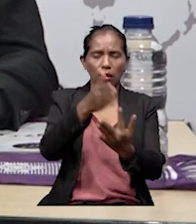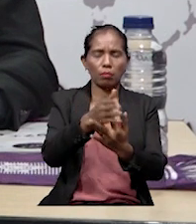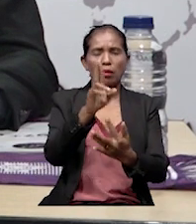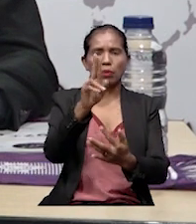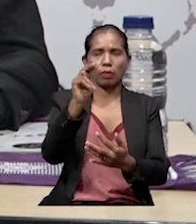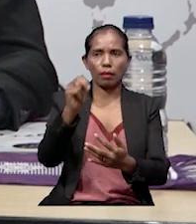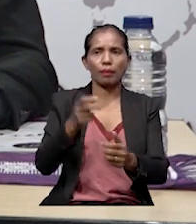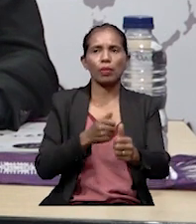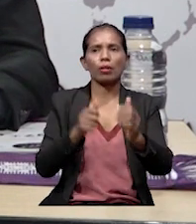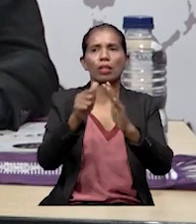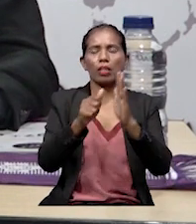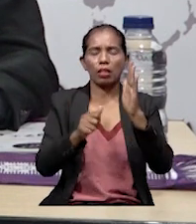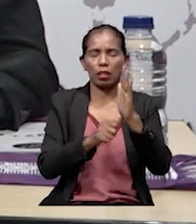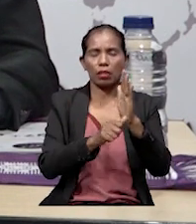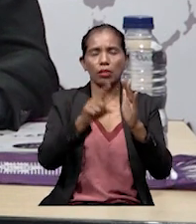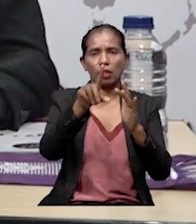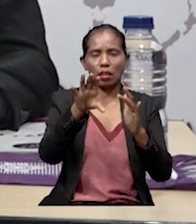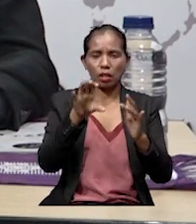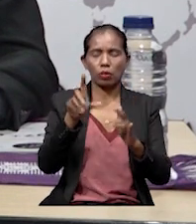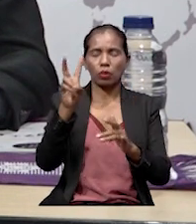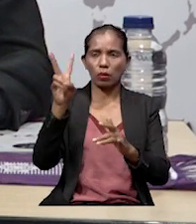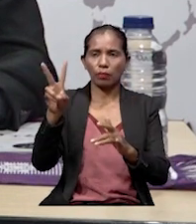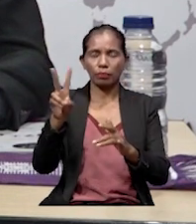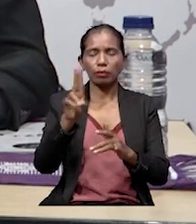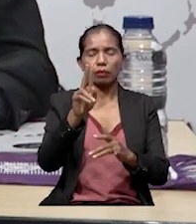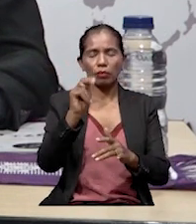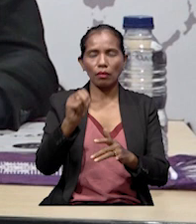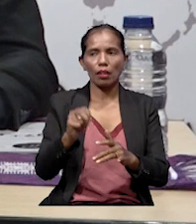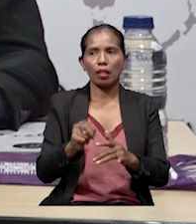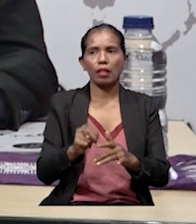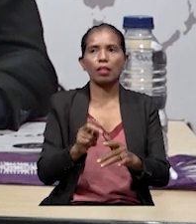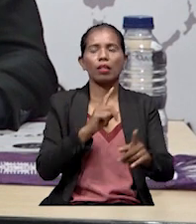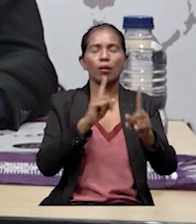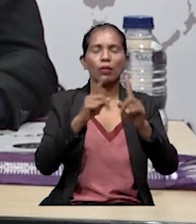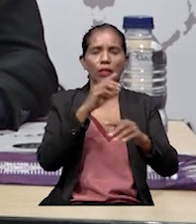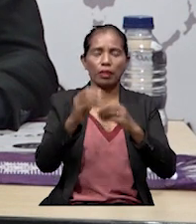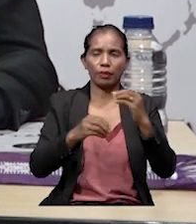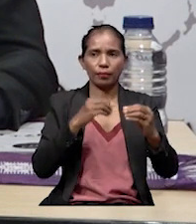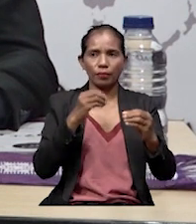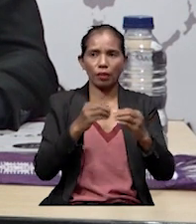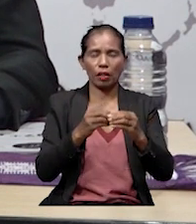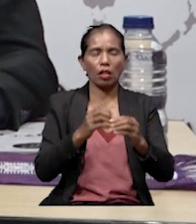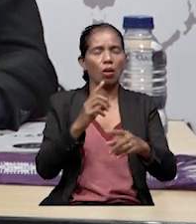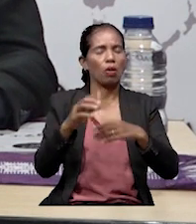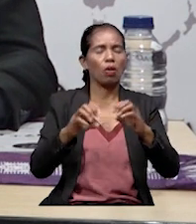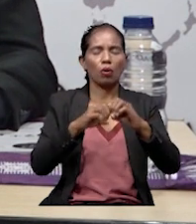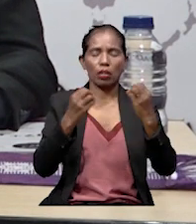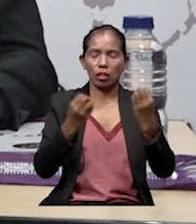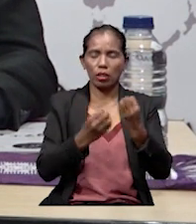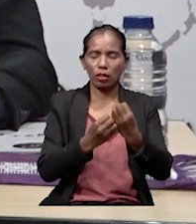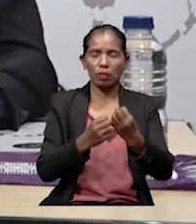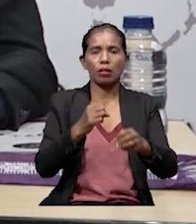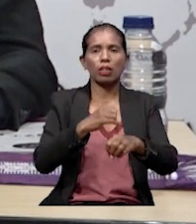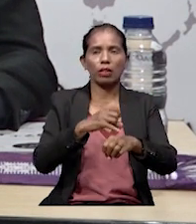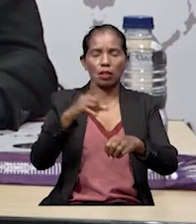tuir artigo 102 UN Charter, e neba requisito qualquer organização intergovernmental ida,